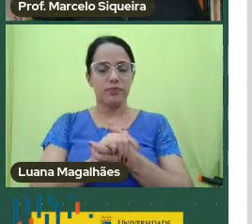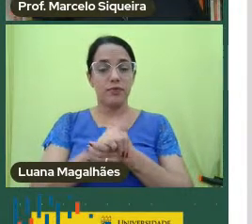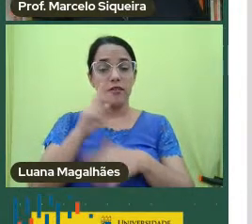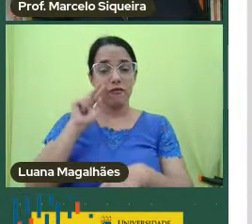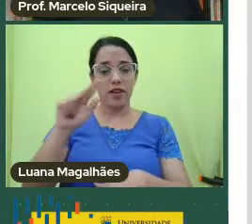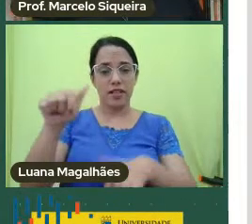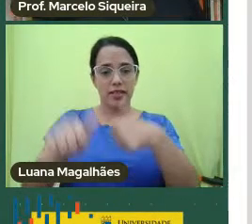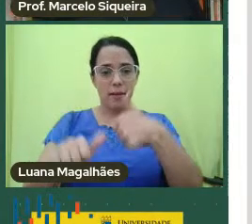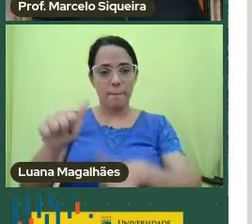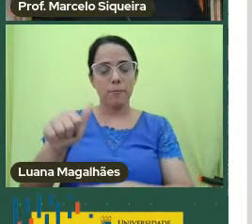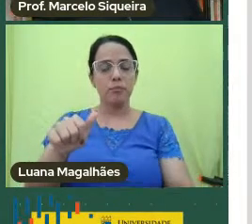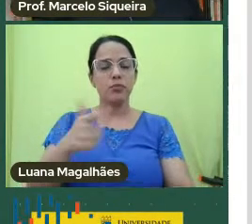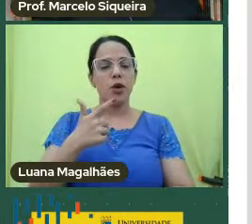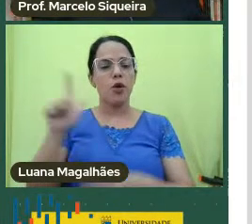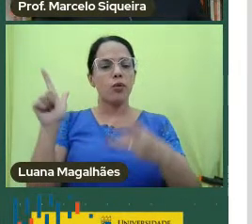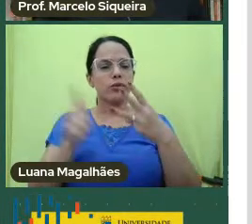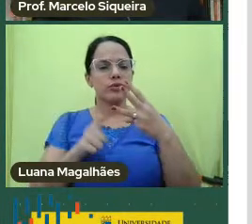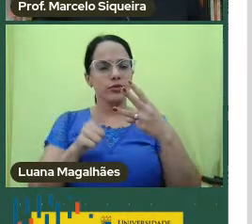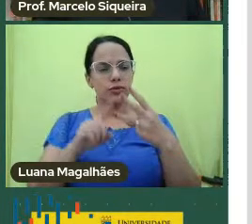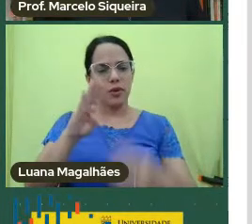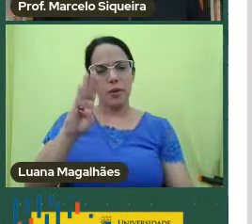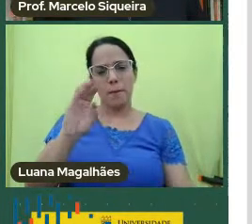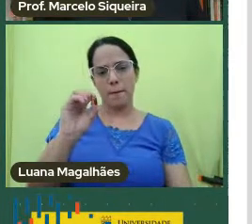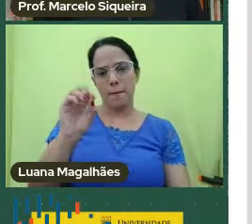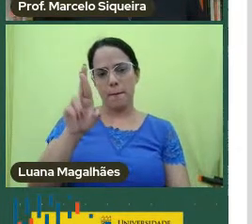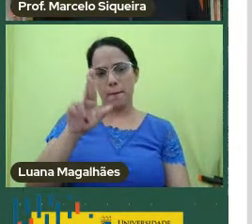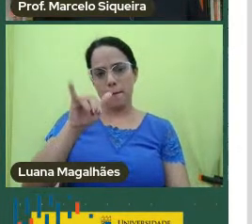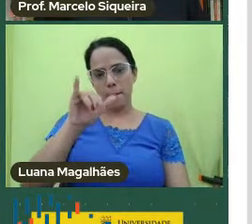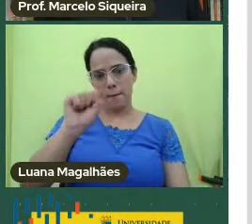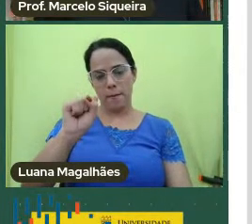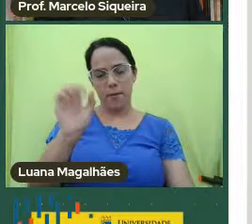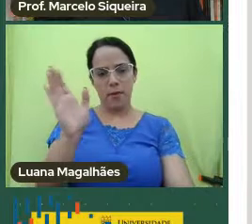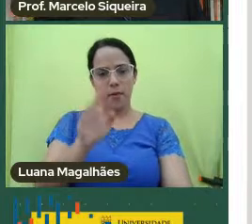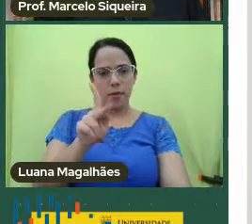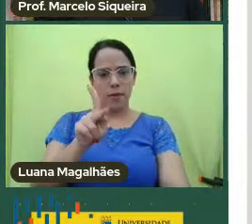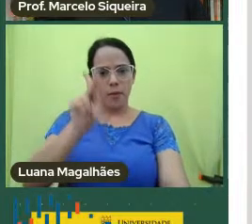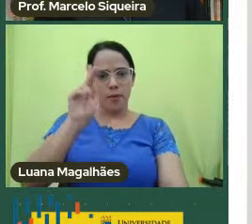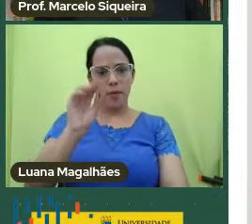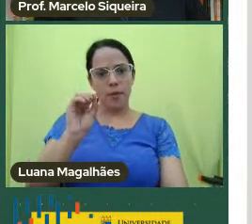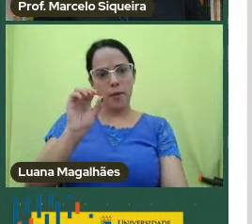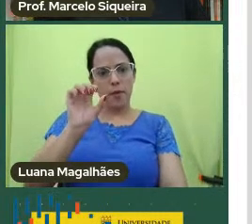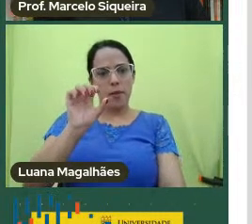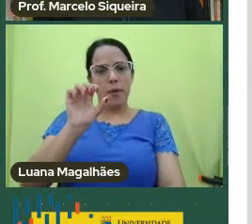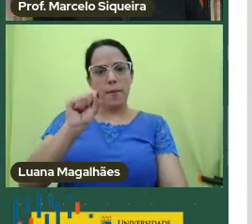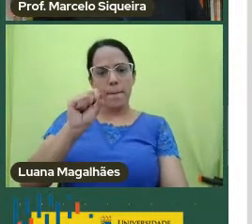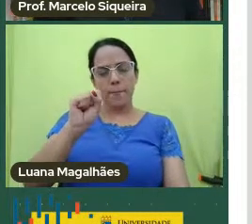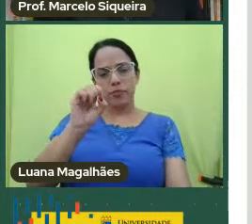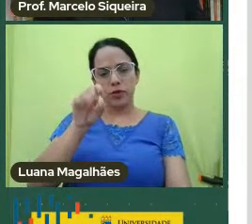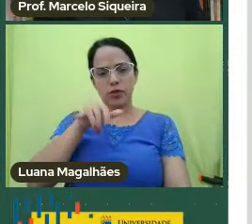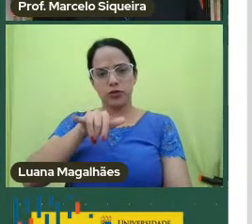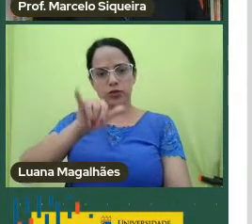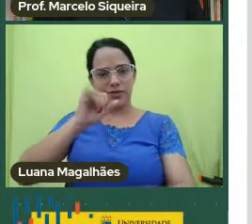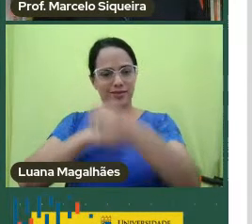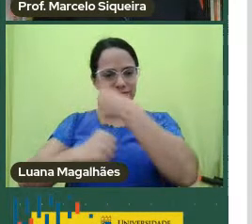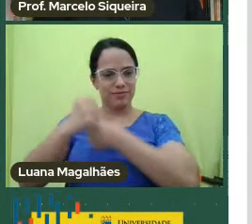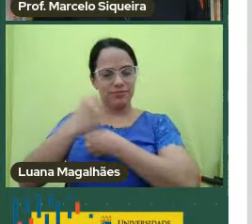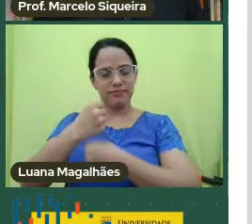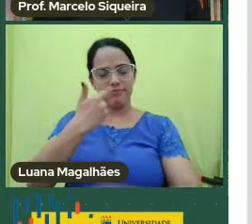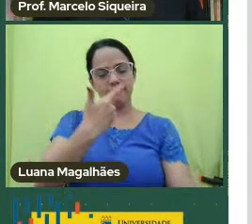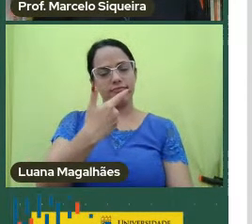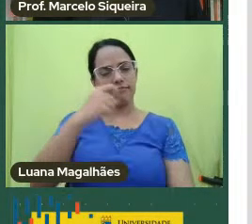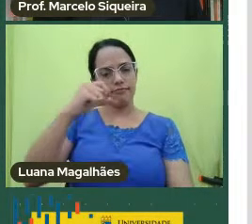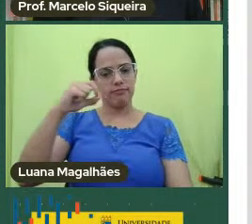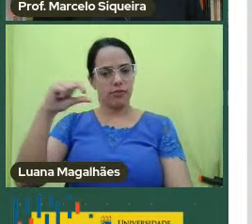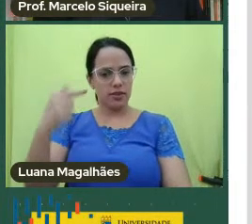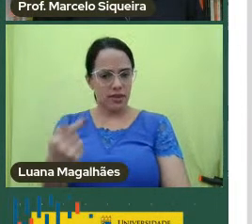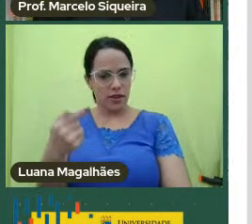E o Boris Kosoy, né, em 2007, do livro dele sobre fotografia, que é brilhante, né, ele